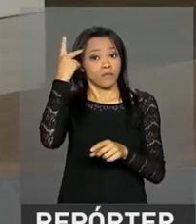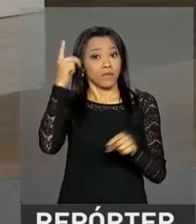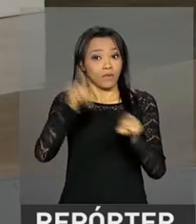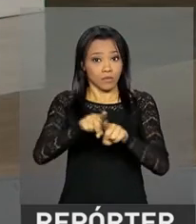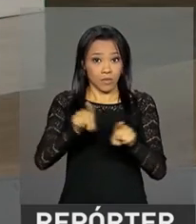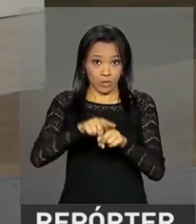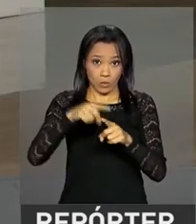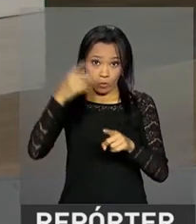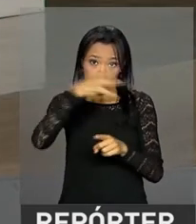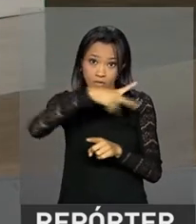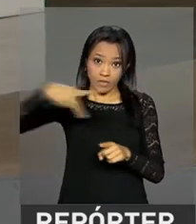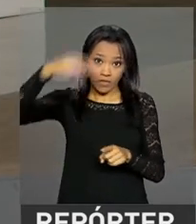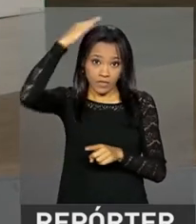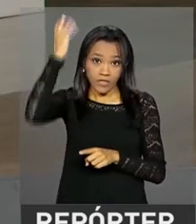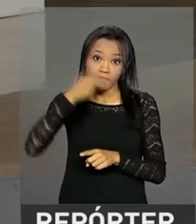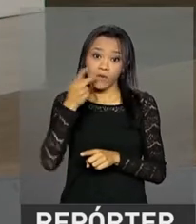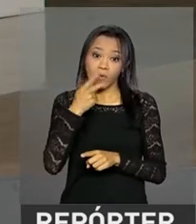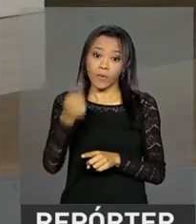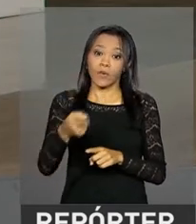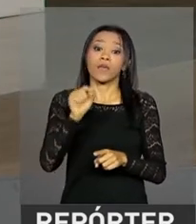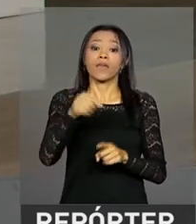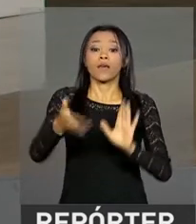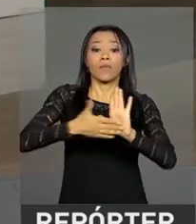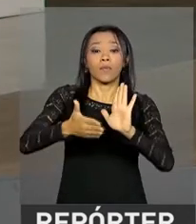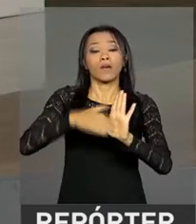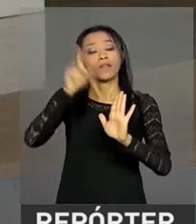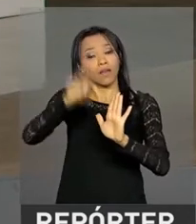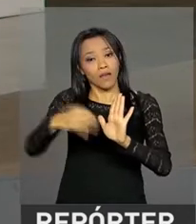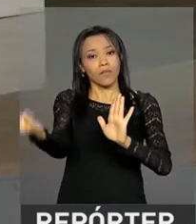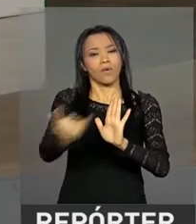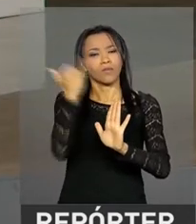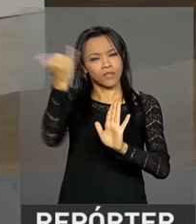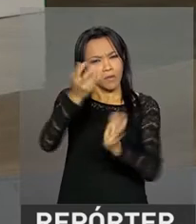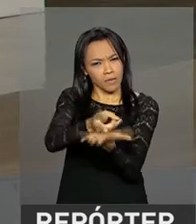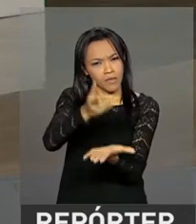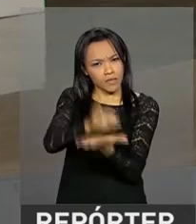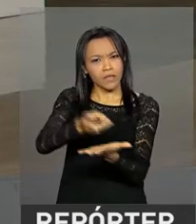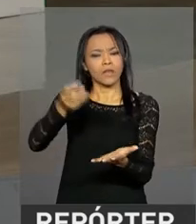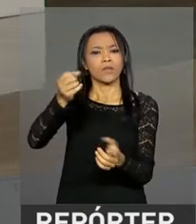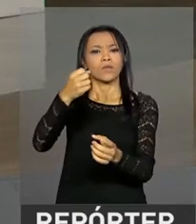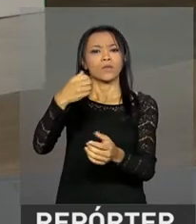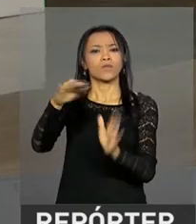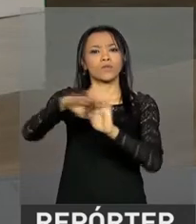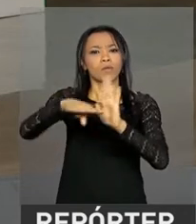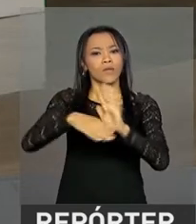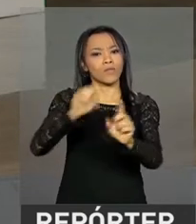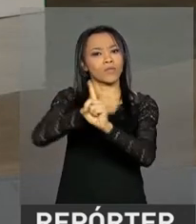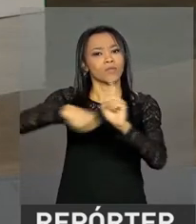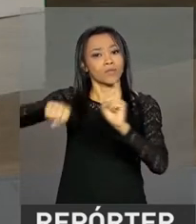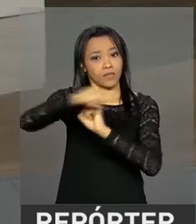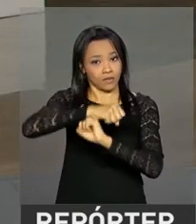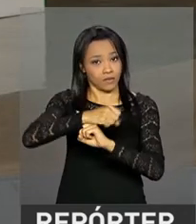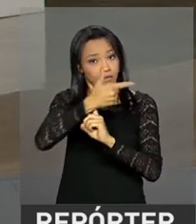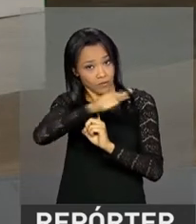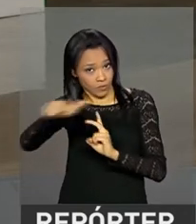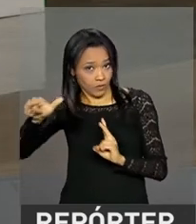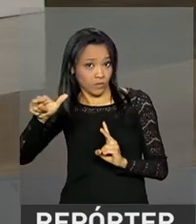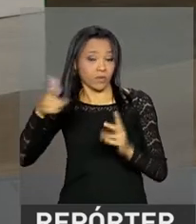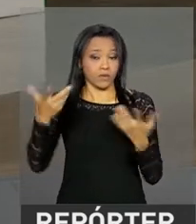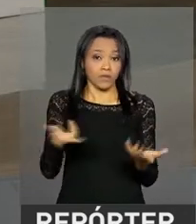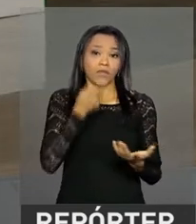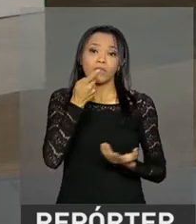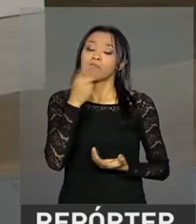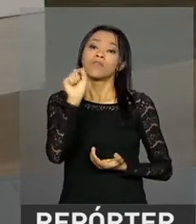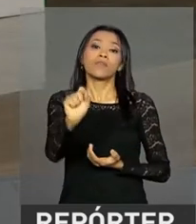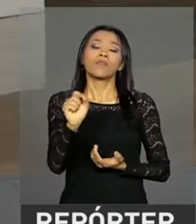que a medida é necessária para a manutenção de programas sociais como o Bolsa Família e o financiamento estudantil. Ele